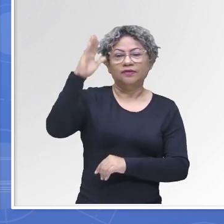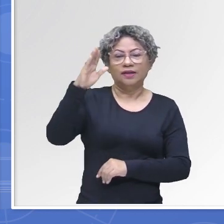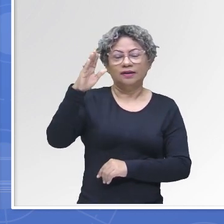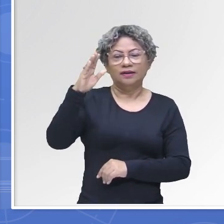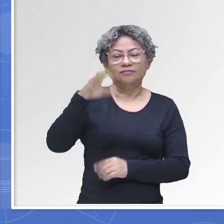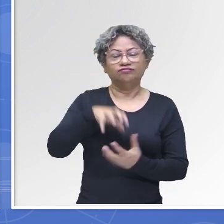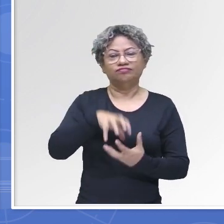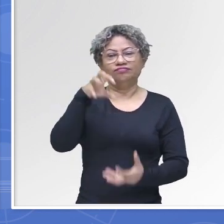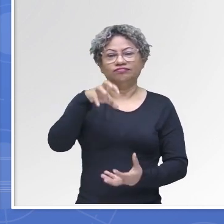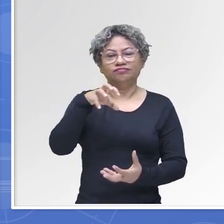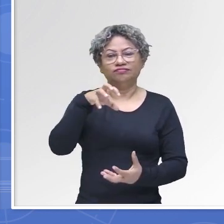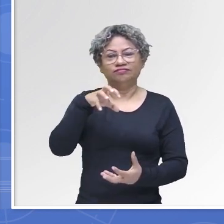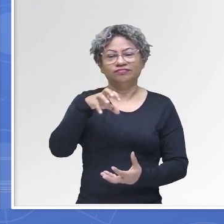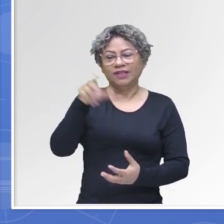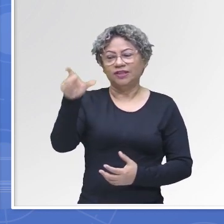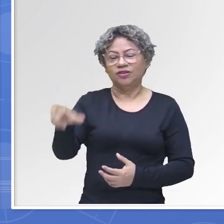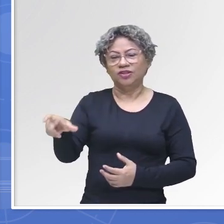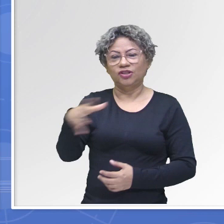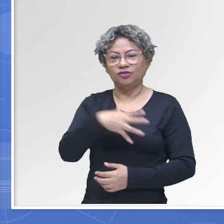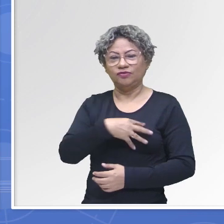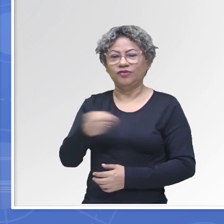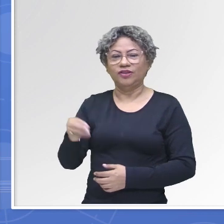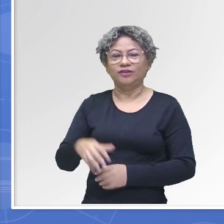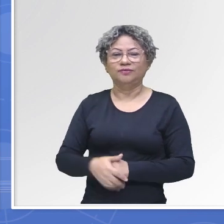Então, vamos lá.